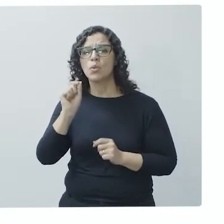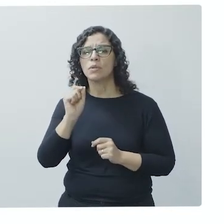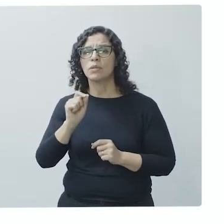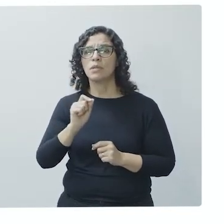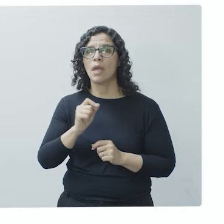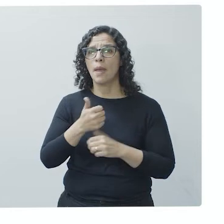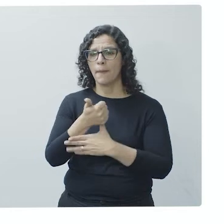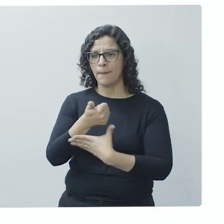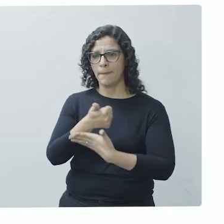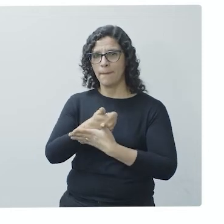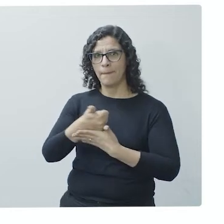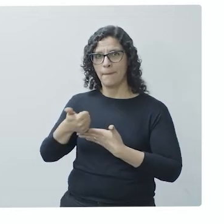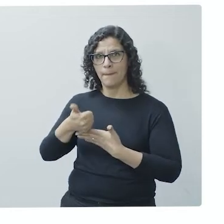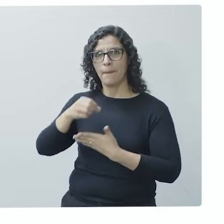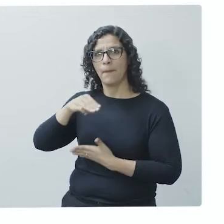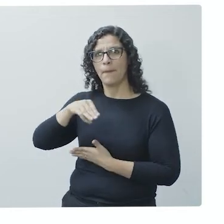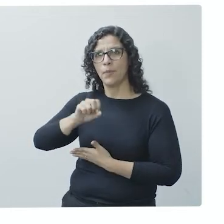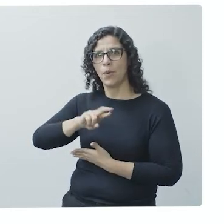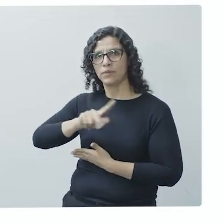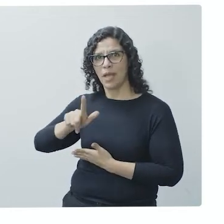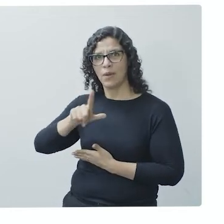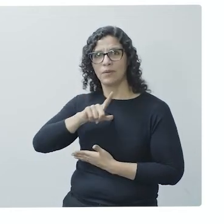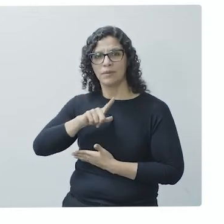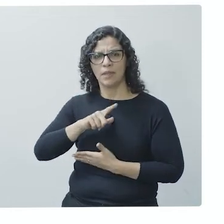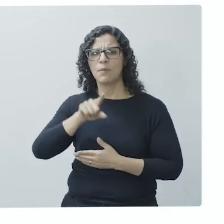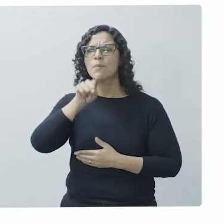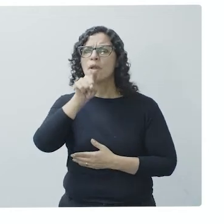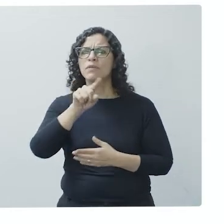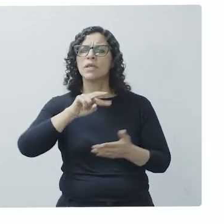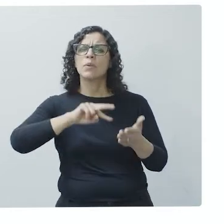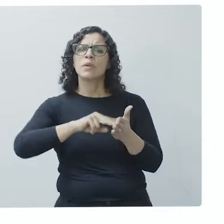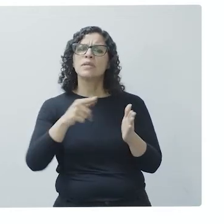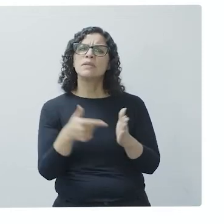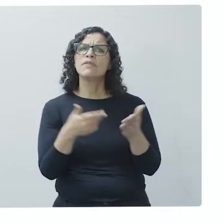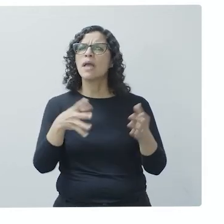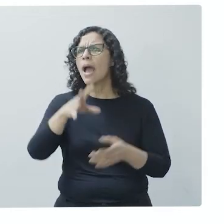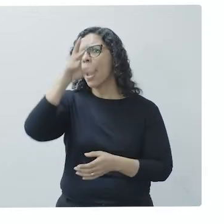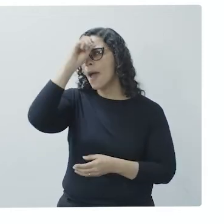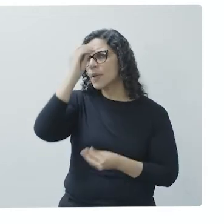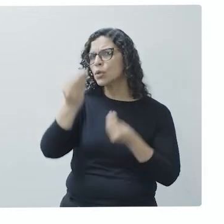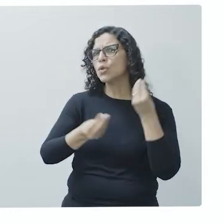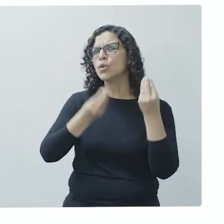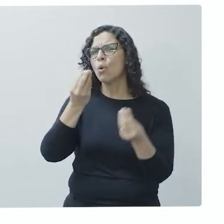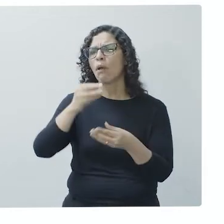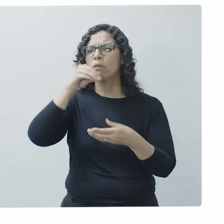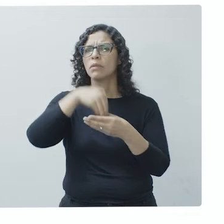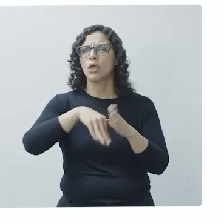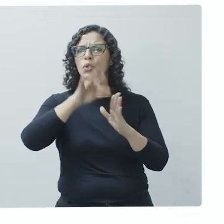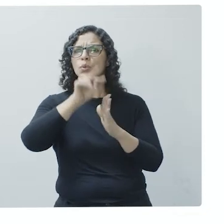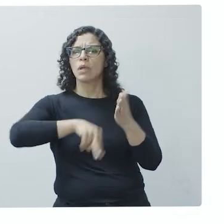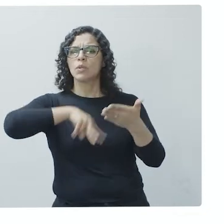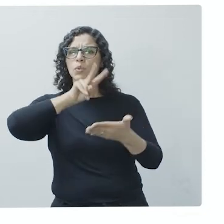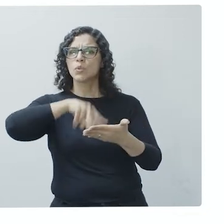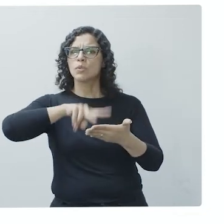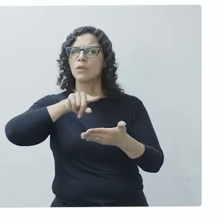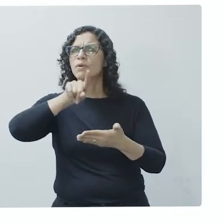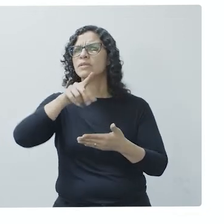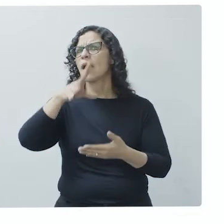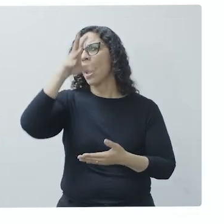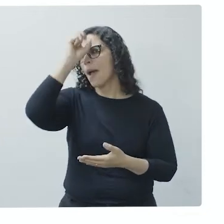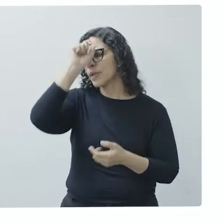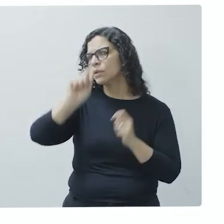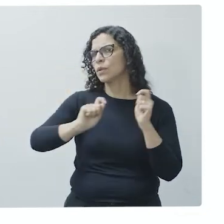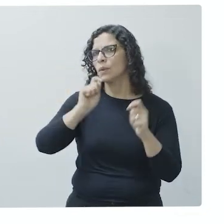uma lição de moral. Para você, qual lição de moral é apresentada no texto? Qual lição